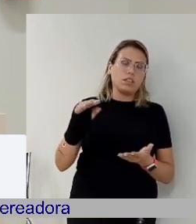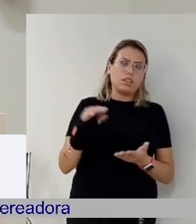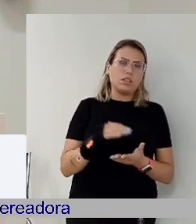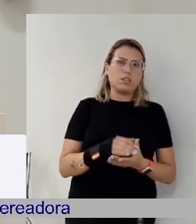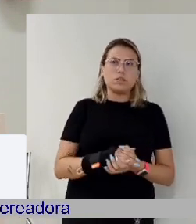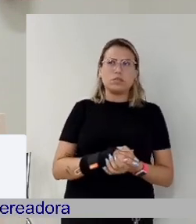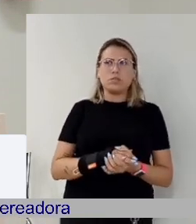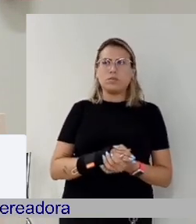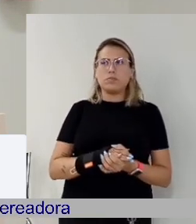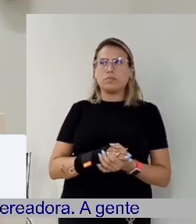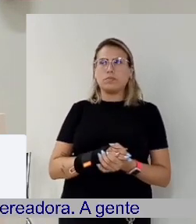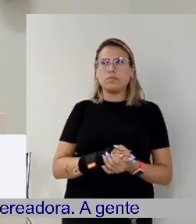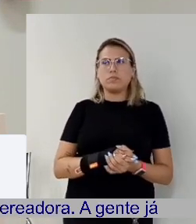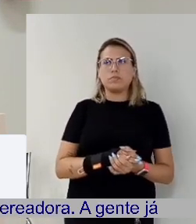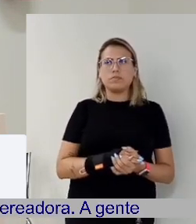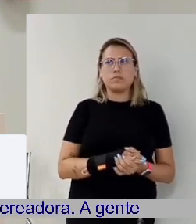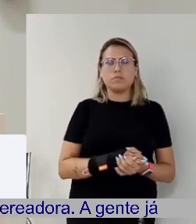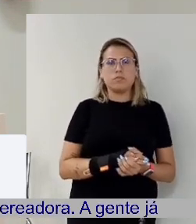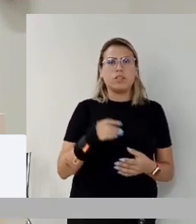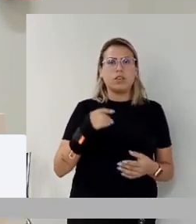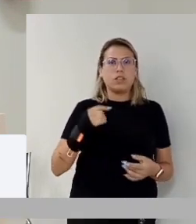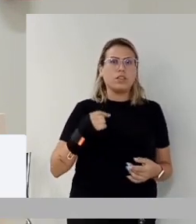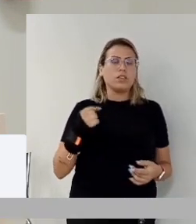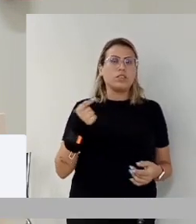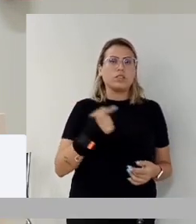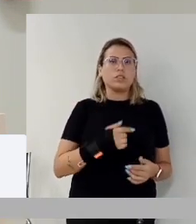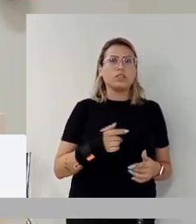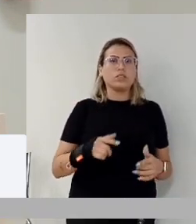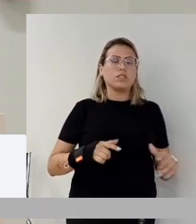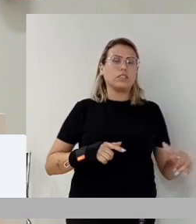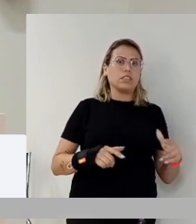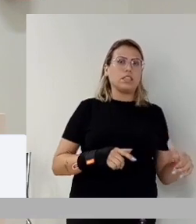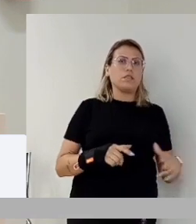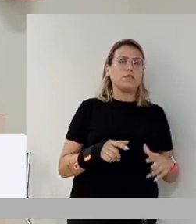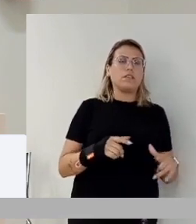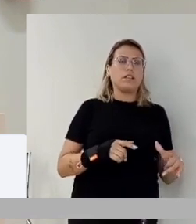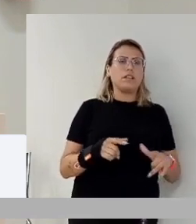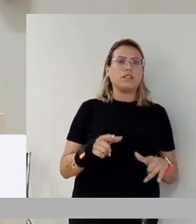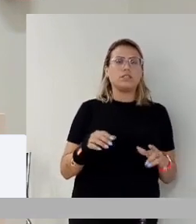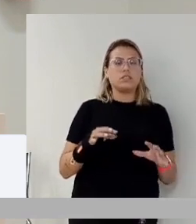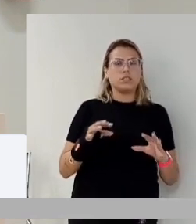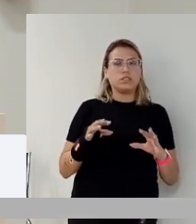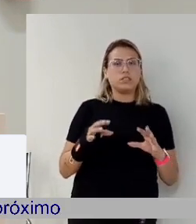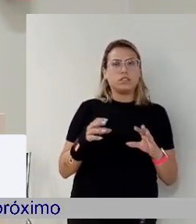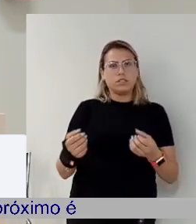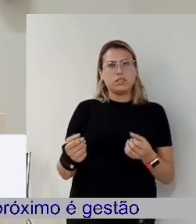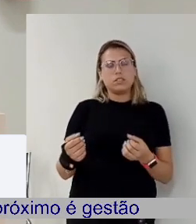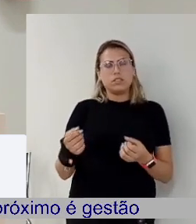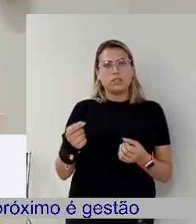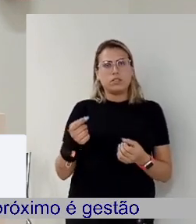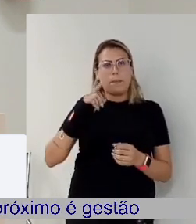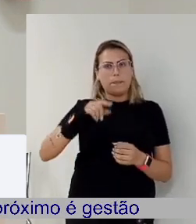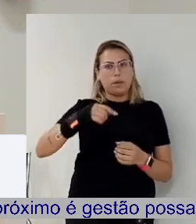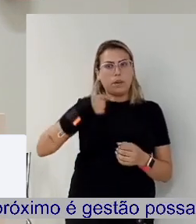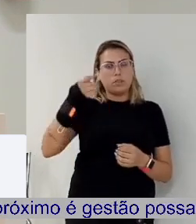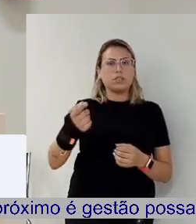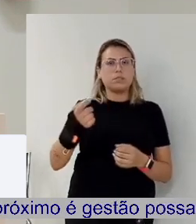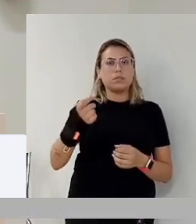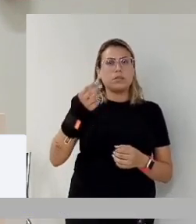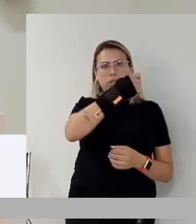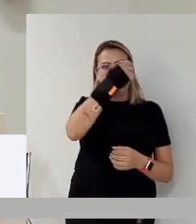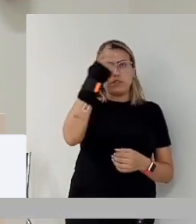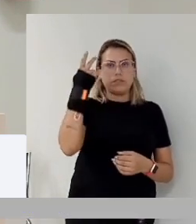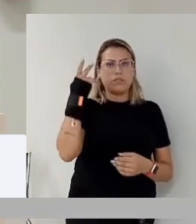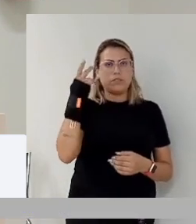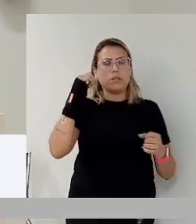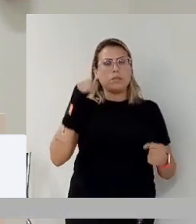clein a gente já tá trabalhando as ações para que o o próxima gestão possa garantir esse iqm